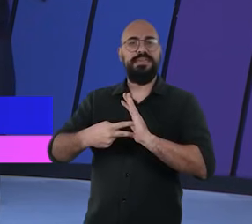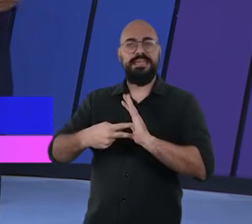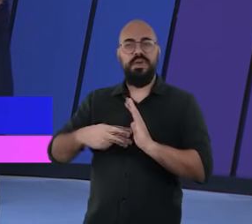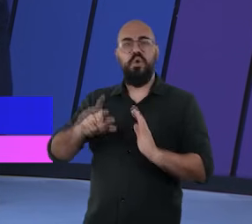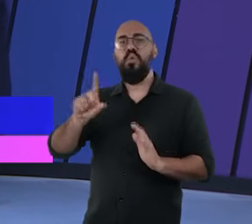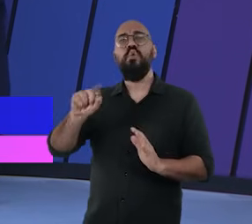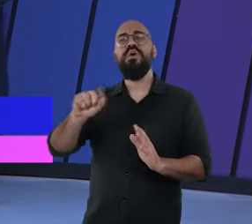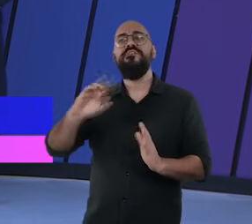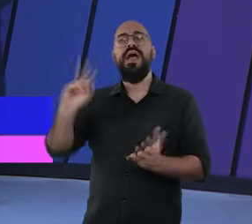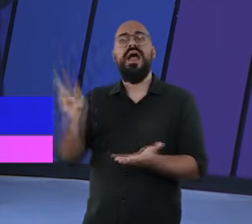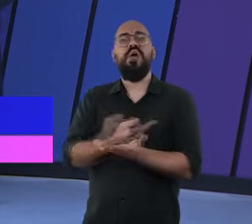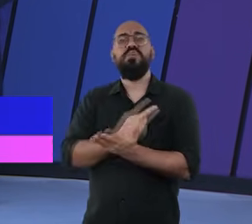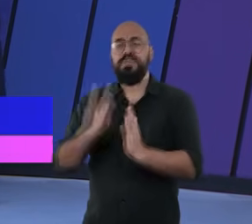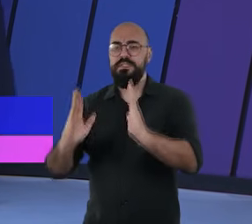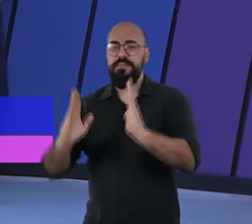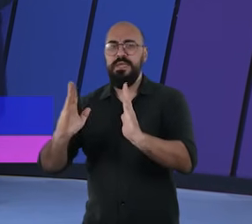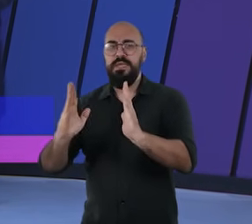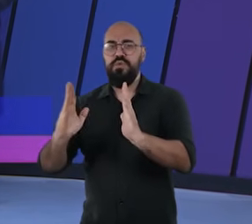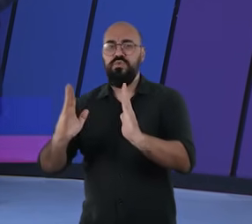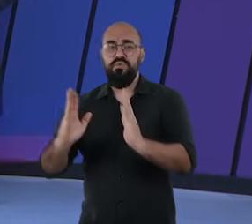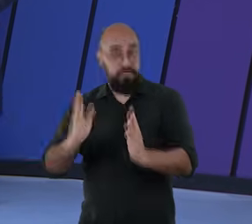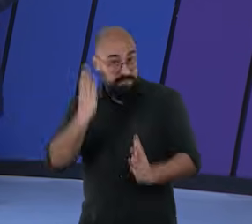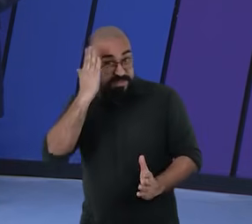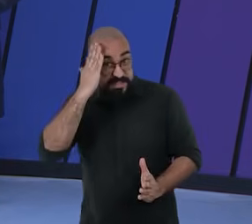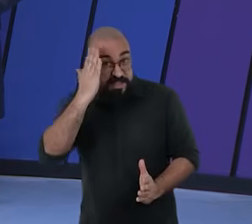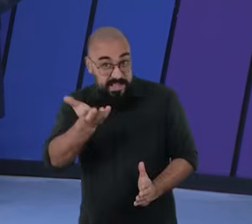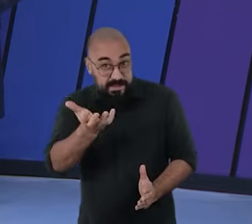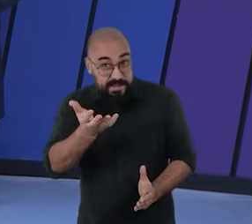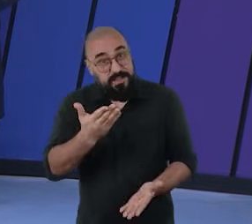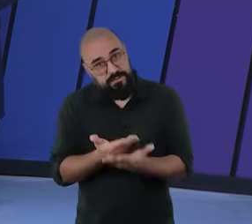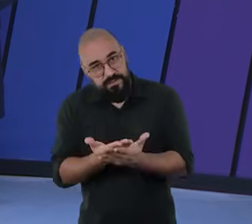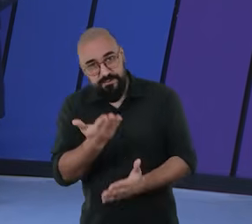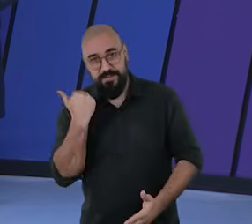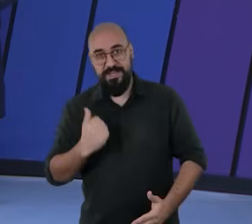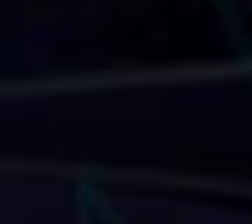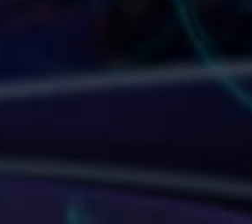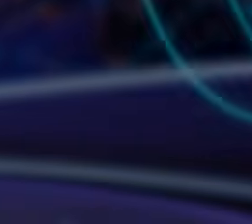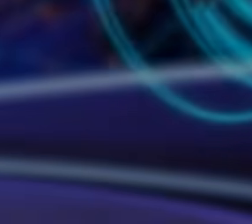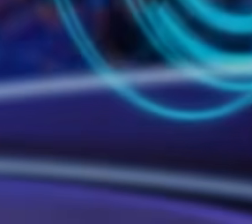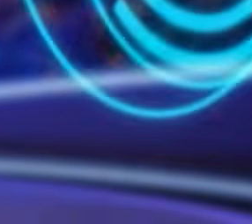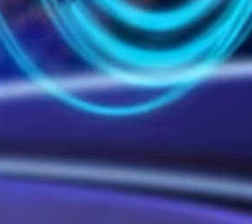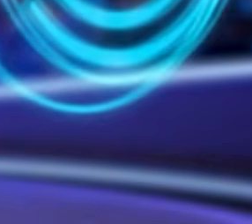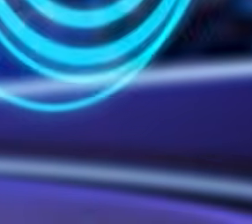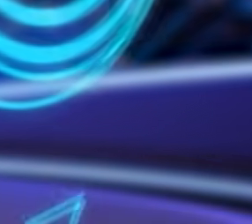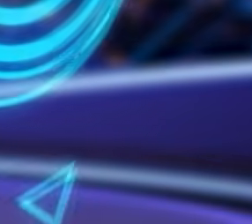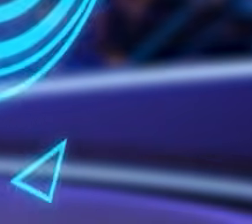acontecer nesse período. Para saber mais, fica comigo porque o Arena do Futuro já começou.